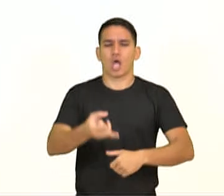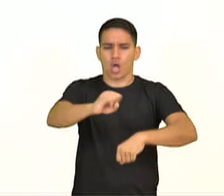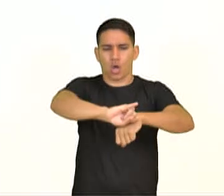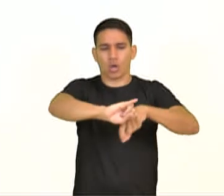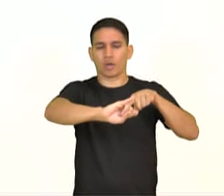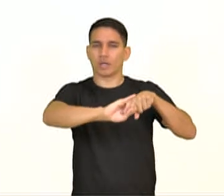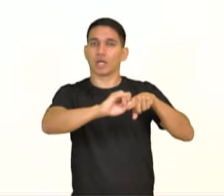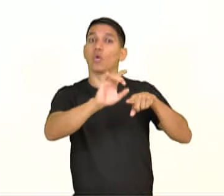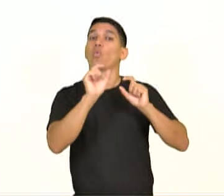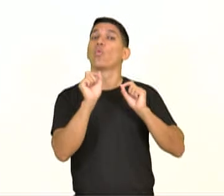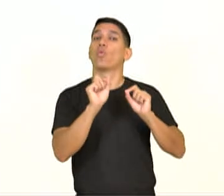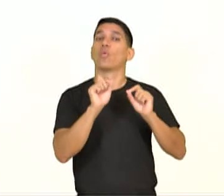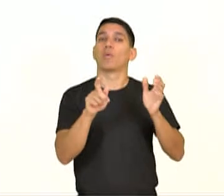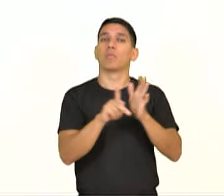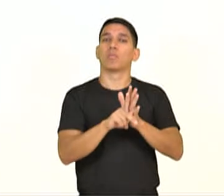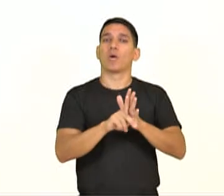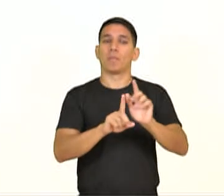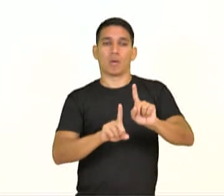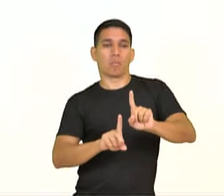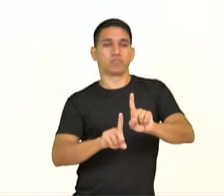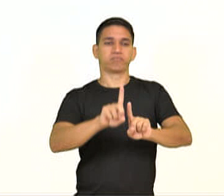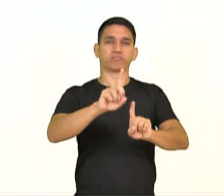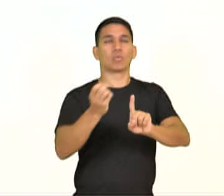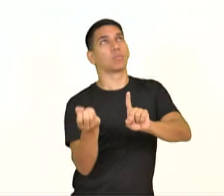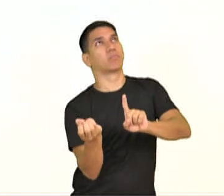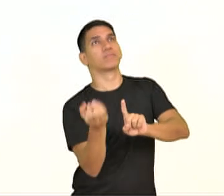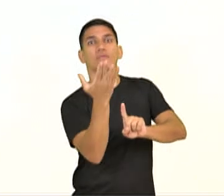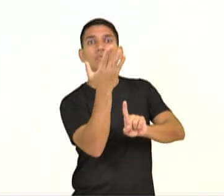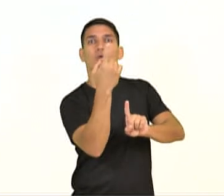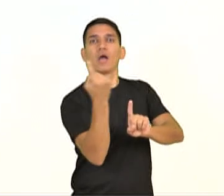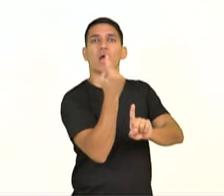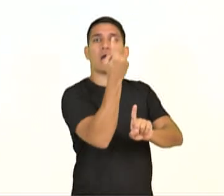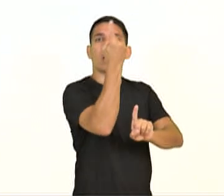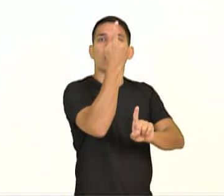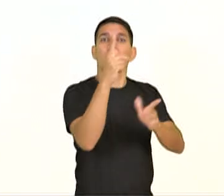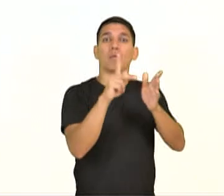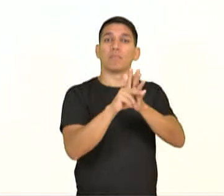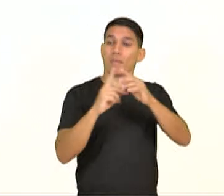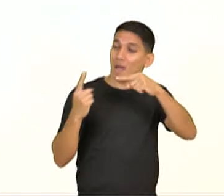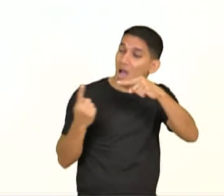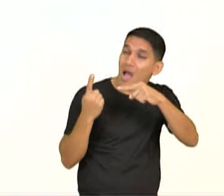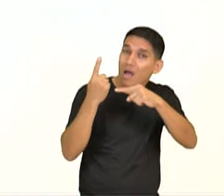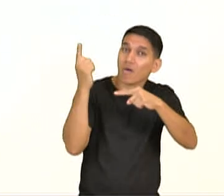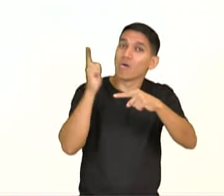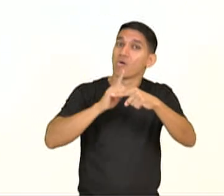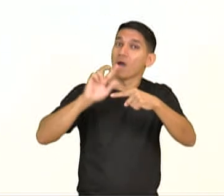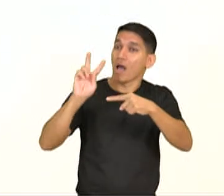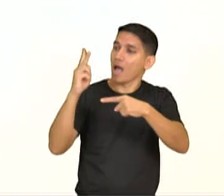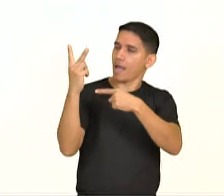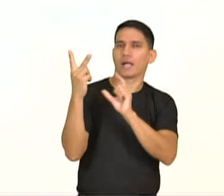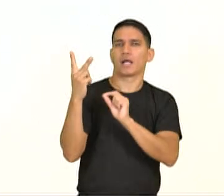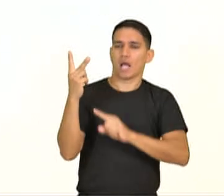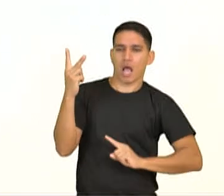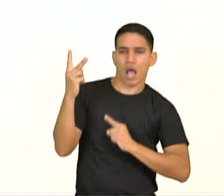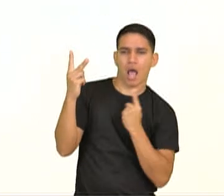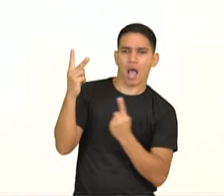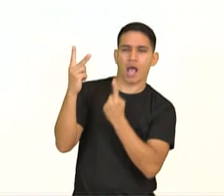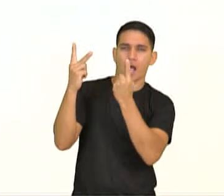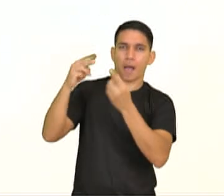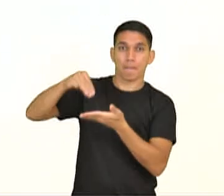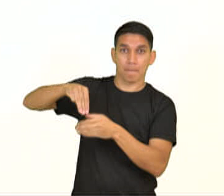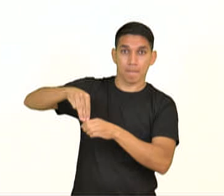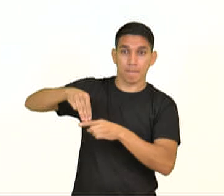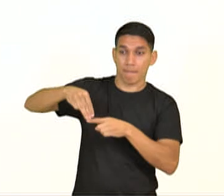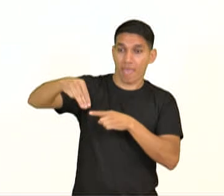objeto é lançado verticalmente para cima, de forma que a altura alcançada h, medida em